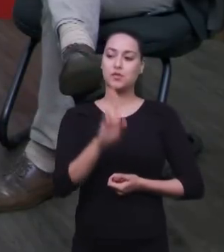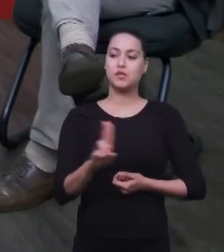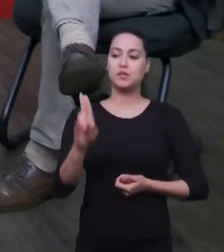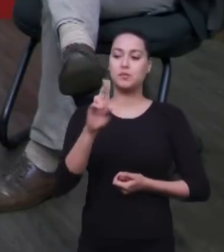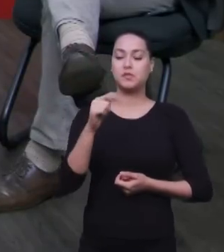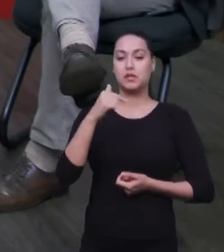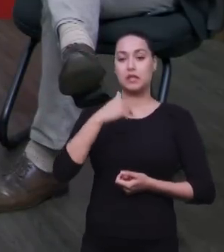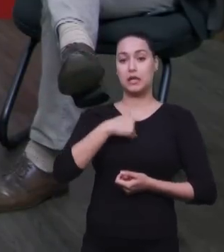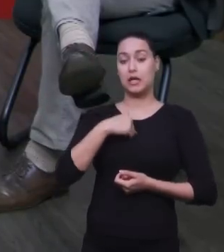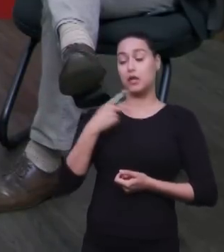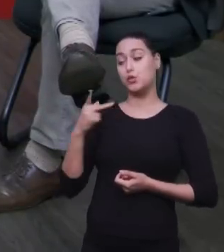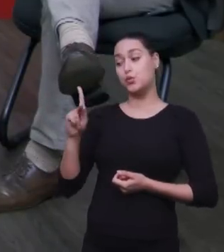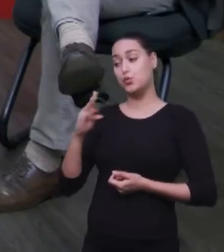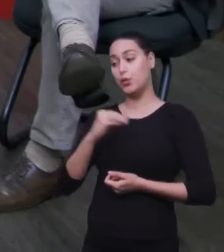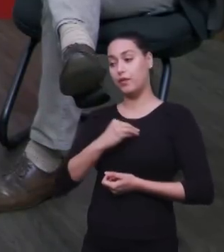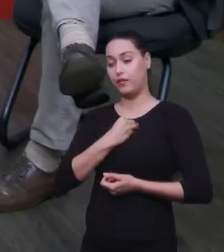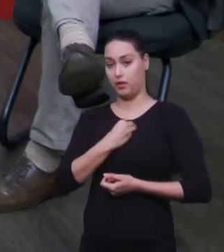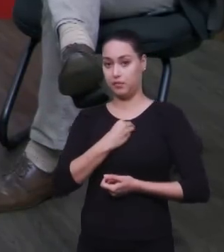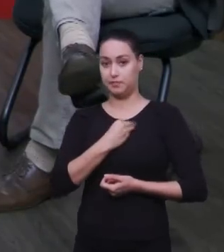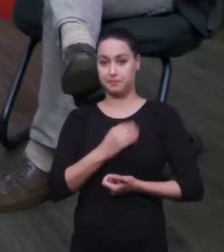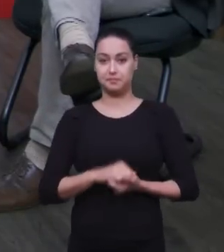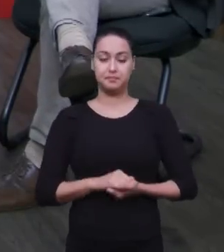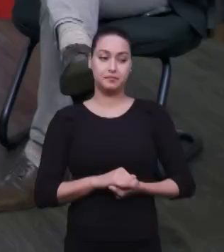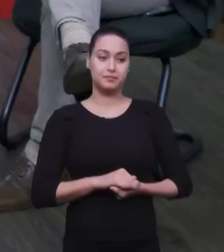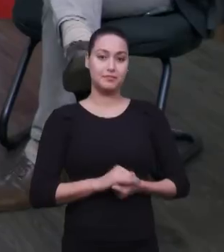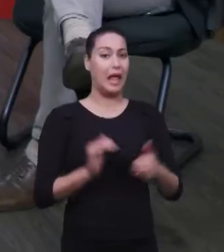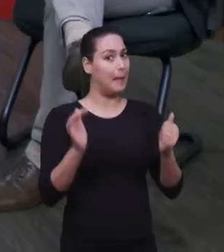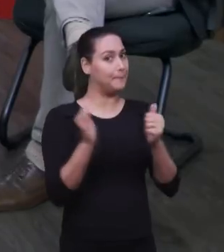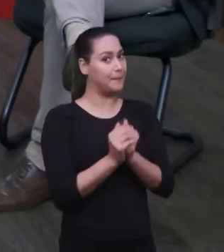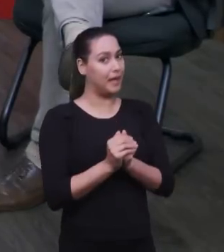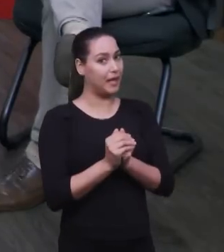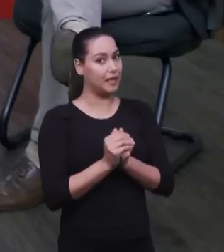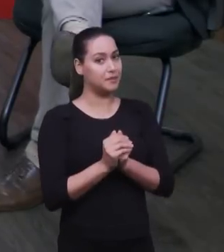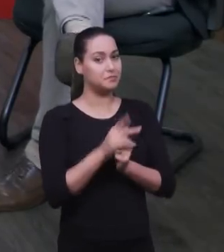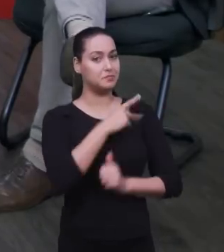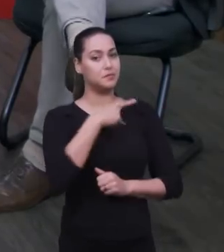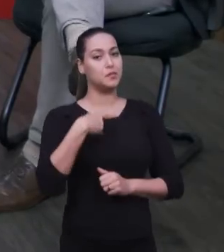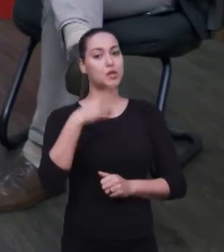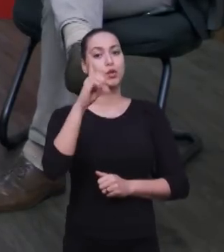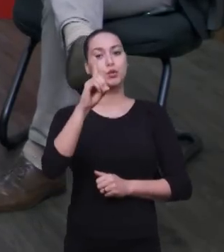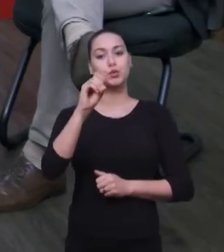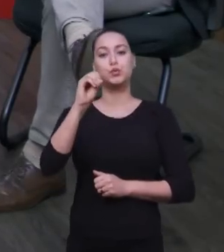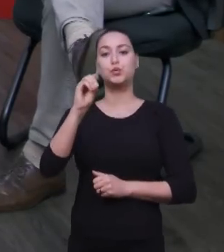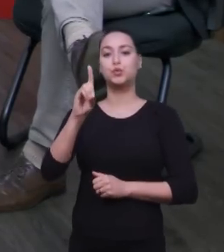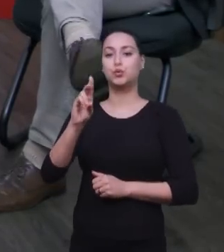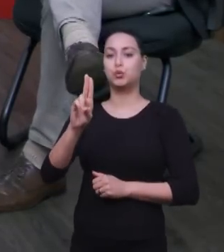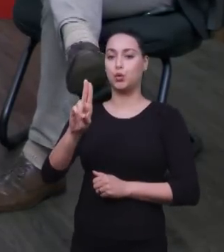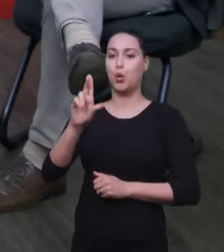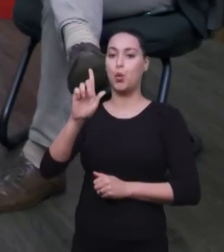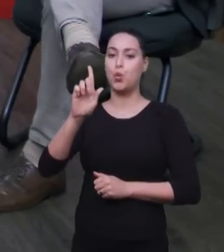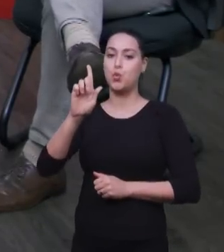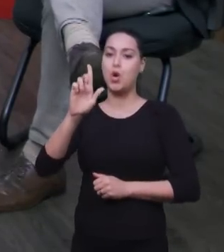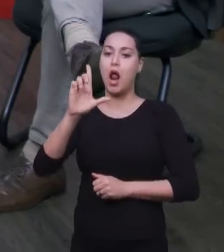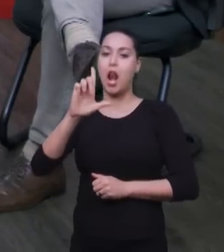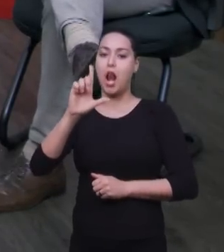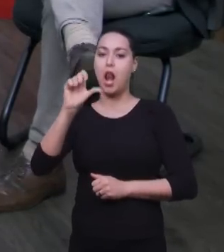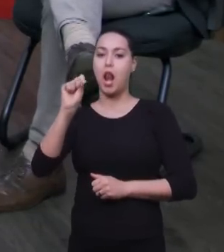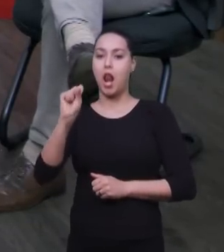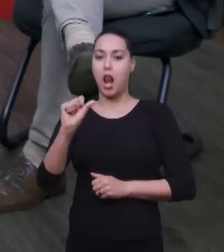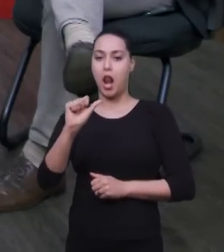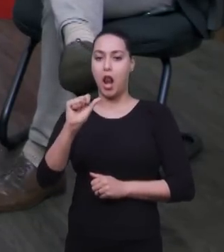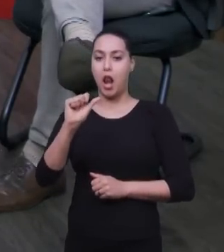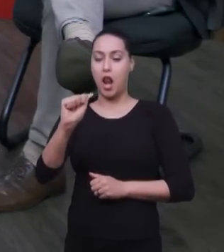aqui na sua vida. Pastor Douglas. Amém, irmãos. Nós separamos um texto aqui, pastor